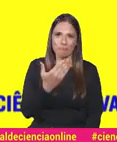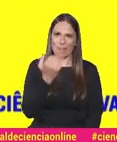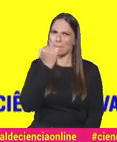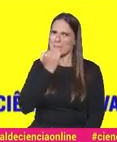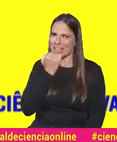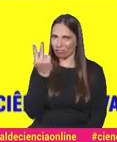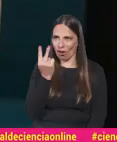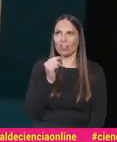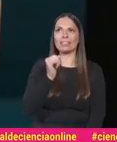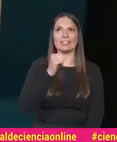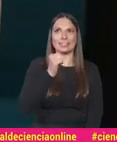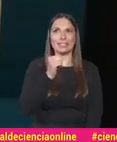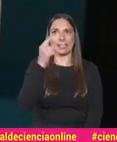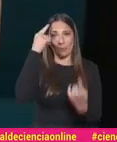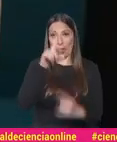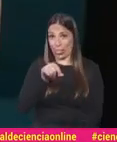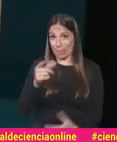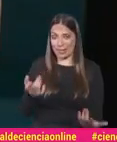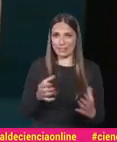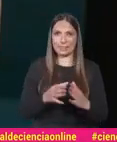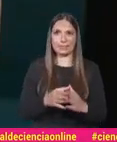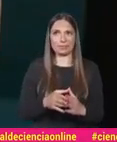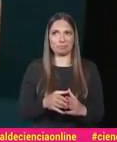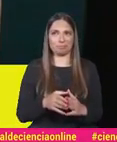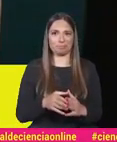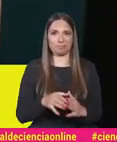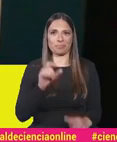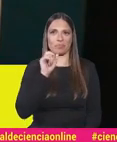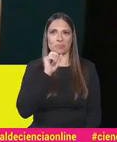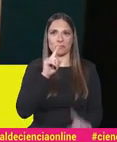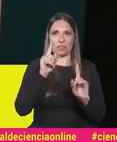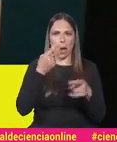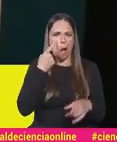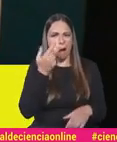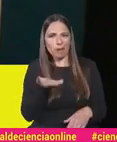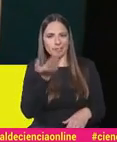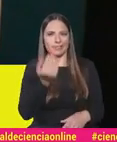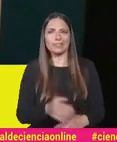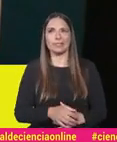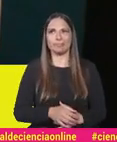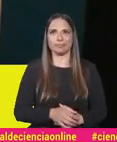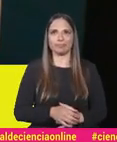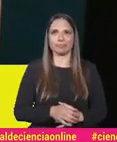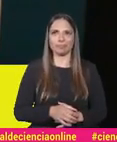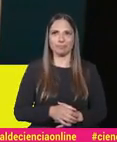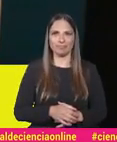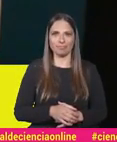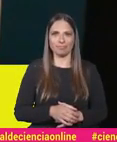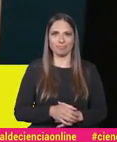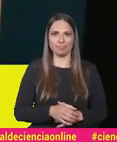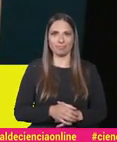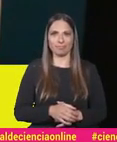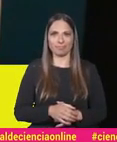dispostas. Sim, e a professora Olívia também? Pode começar também a sua experiência. Aqui. Ora bolas. Estamos